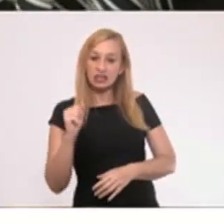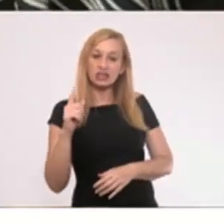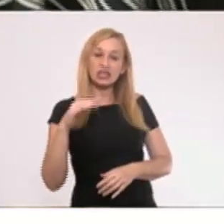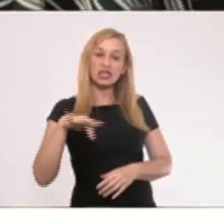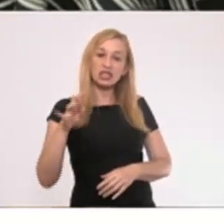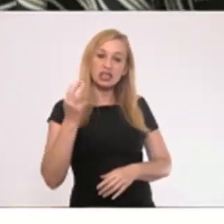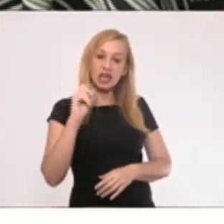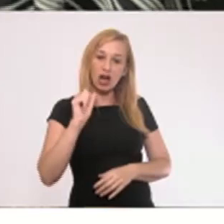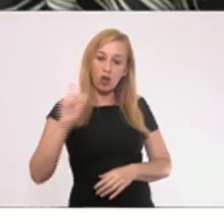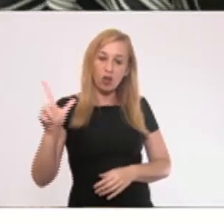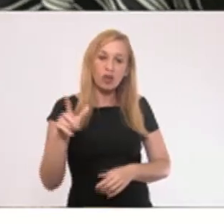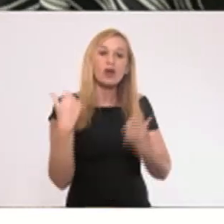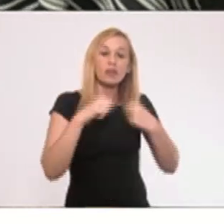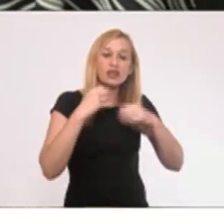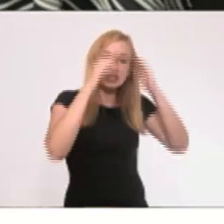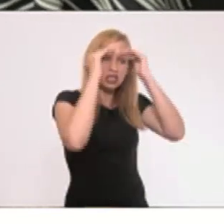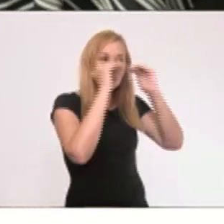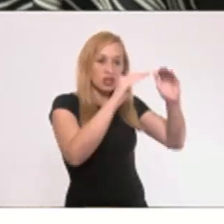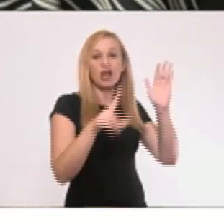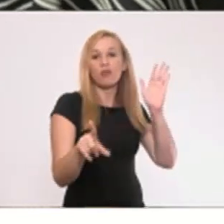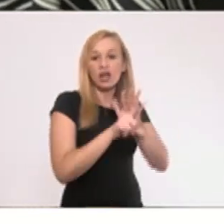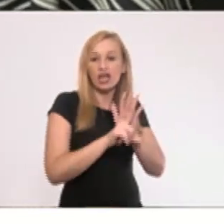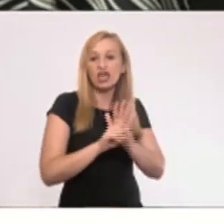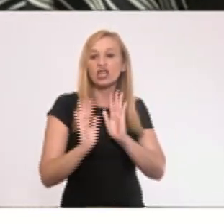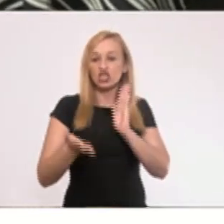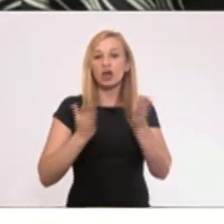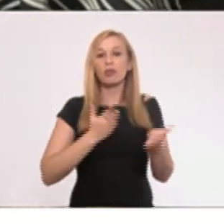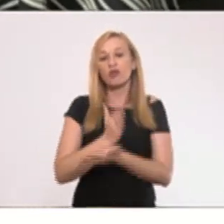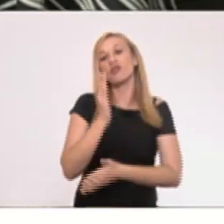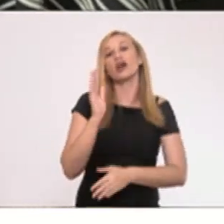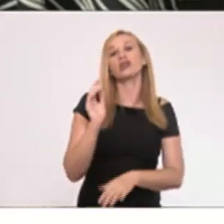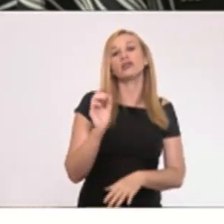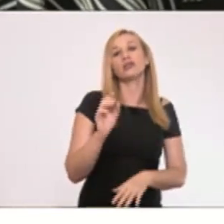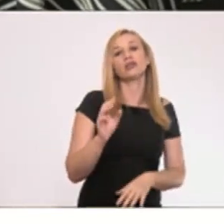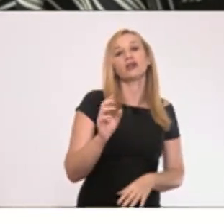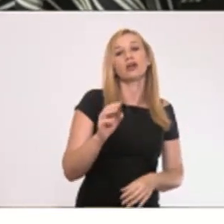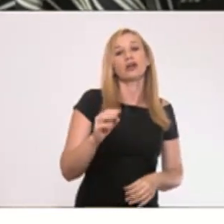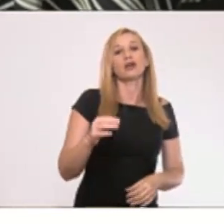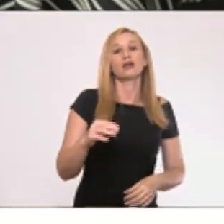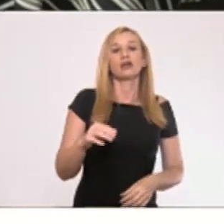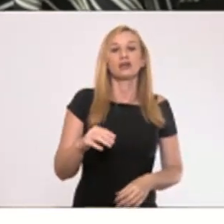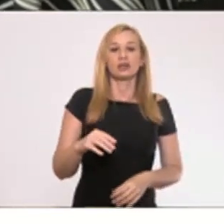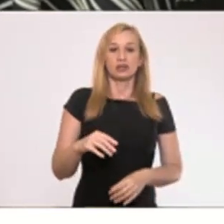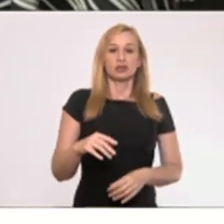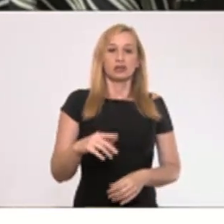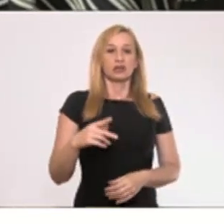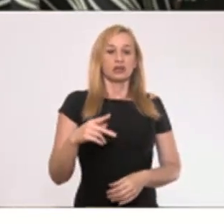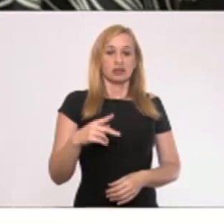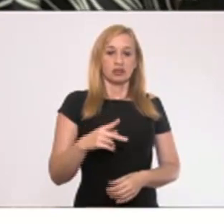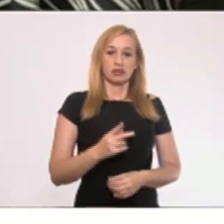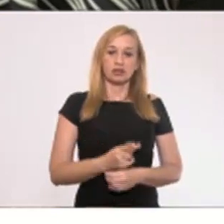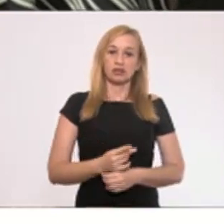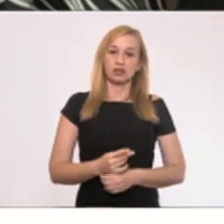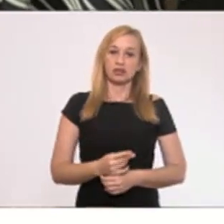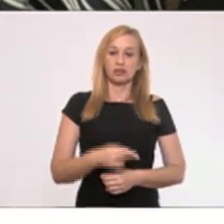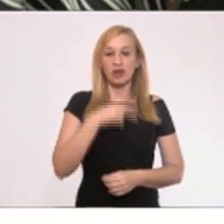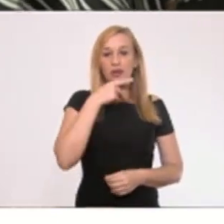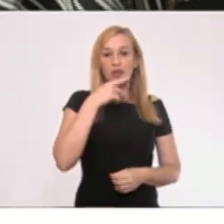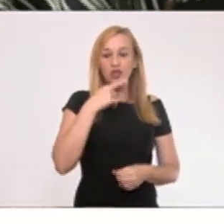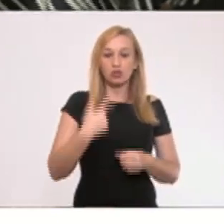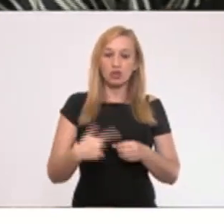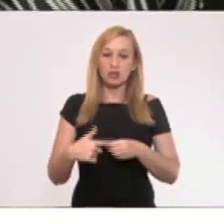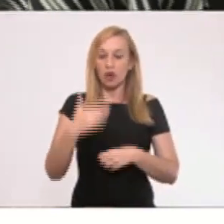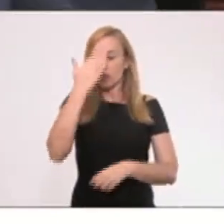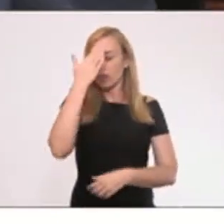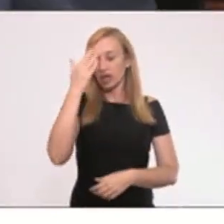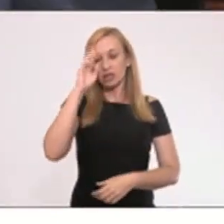ser respeitado uma lei aprovada no Parlamento Municipal e que eu tive a honra de ser autor. Muito obrigado, senhor presidente. Senhor presidente,